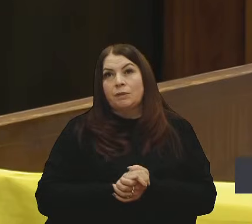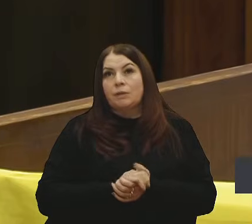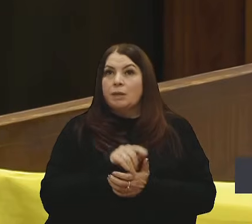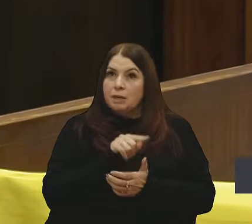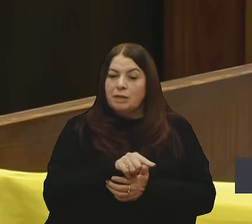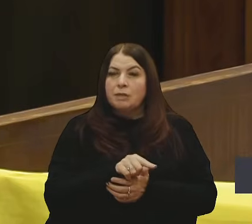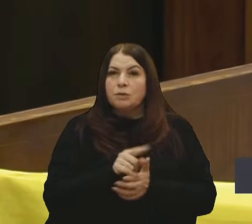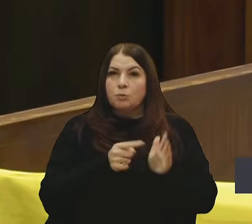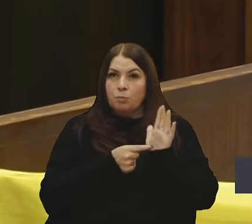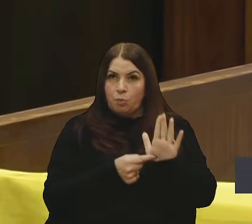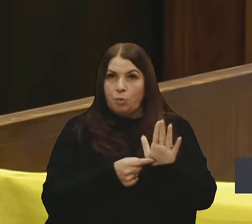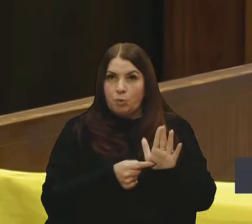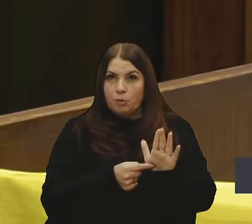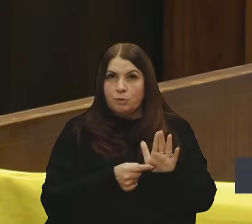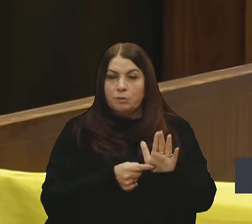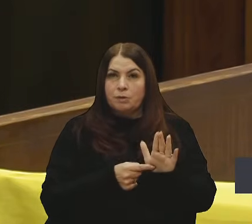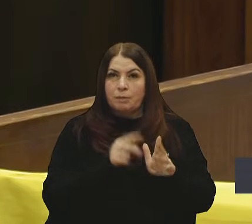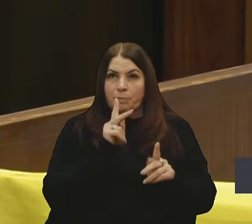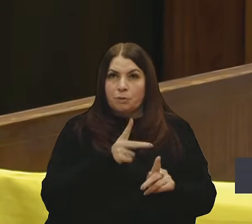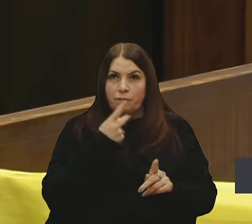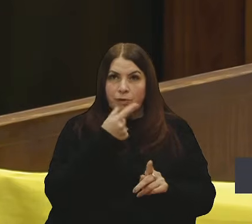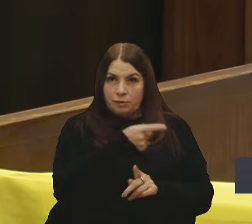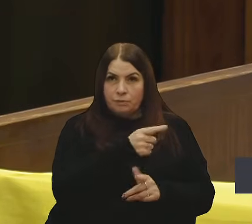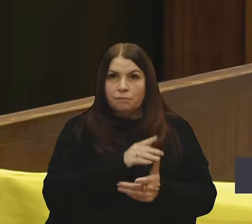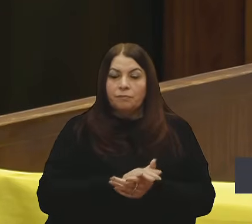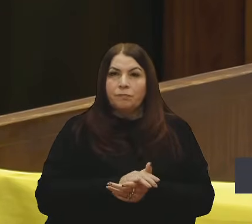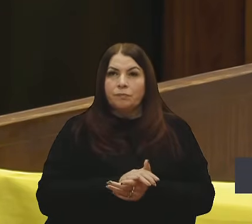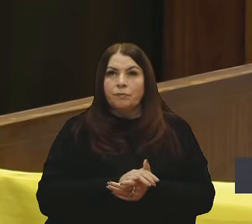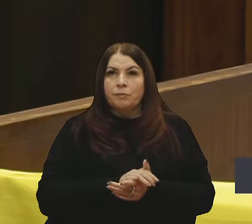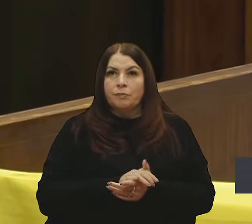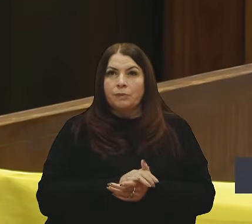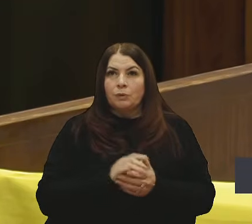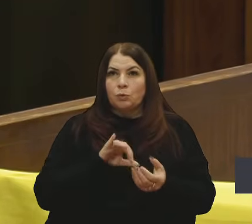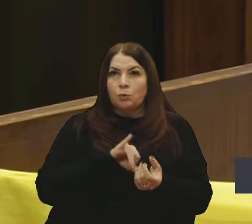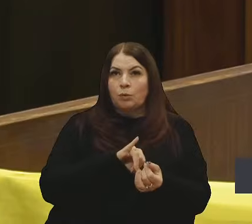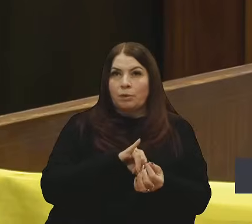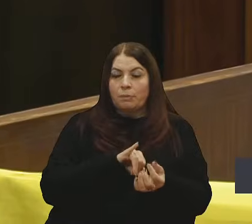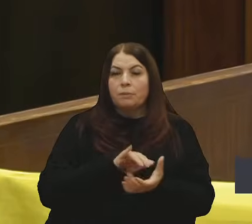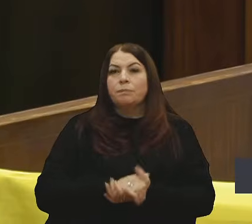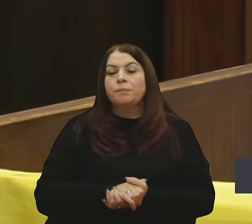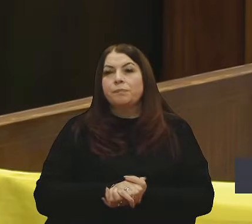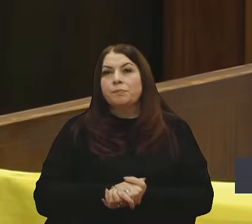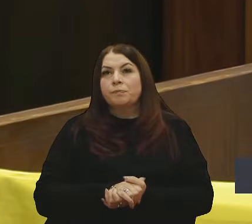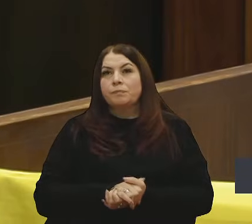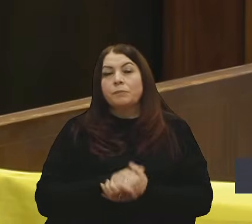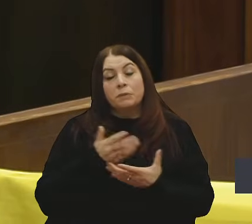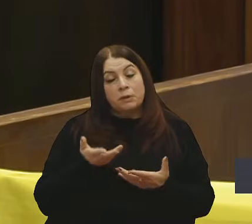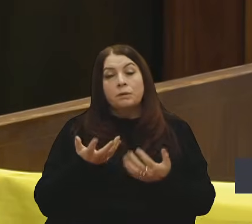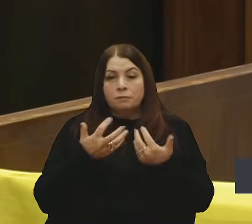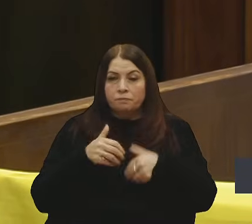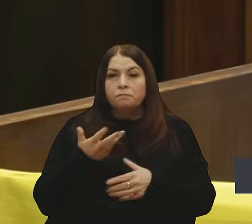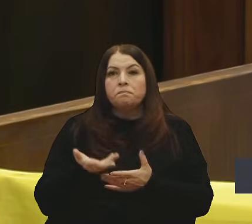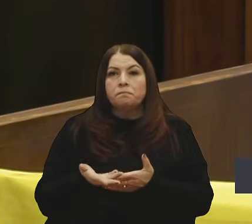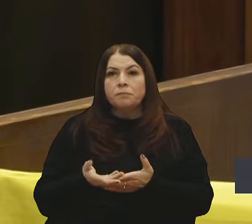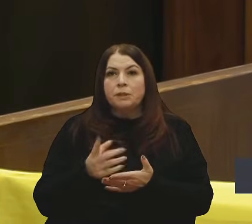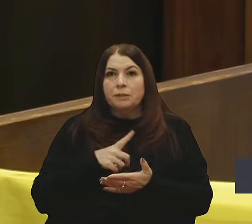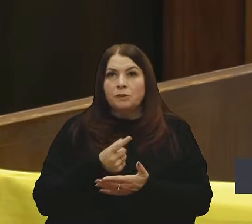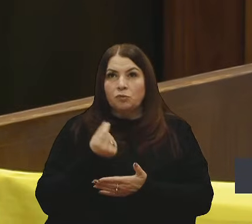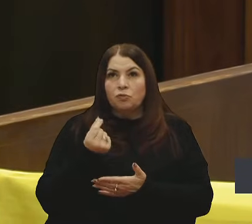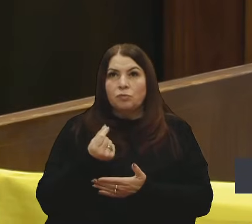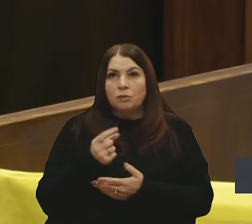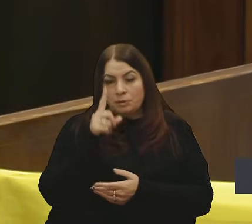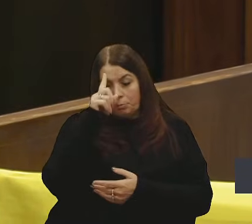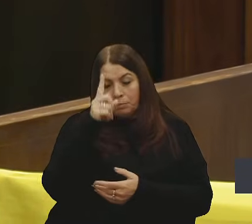Isso determina, e o companheiro falou aqui, da questão do capitalismo. E é assim que funciona. Quem tem o dinheiro